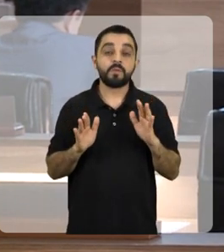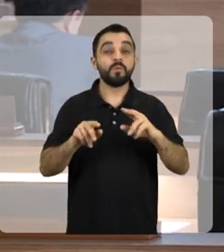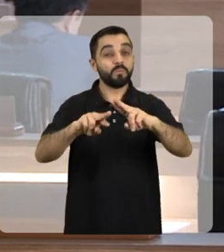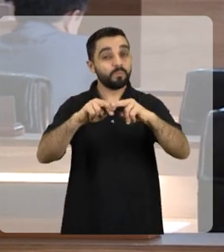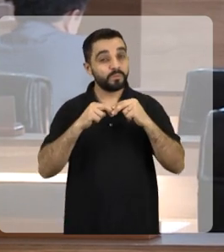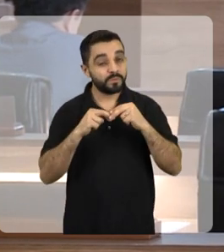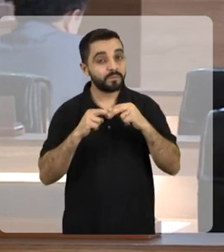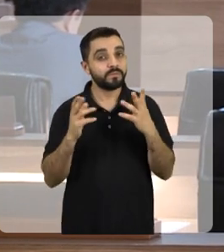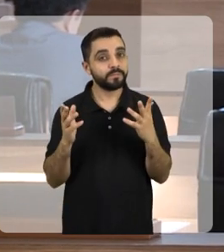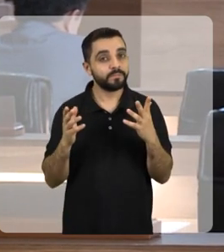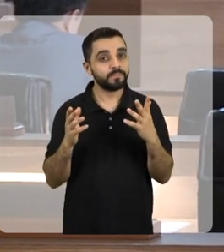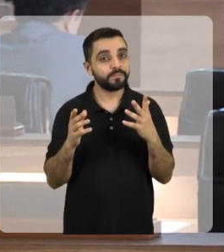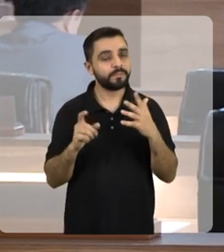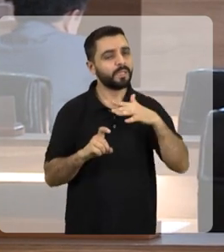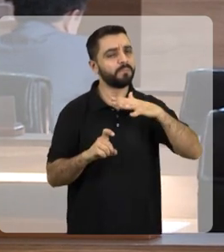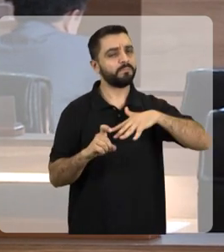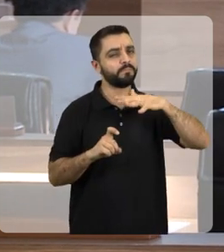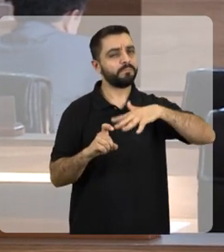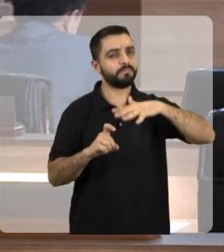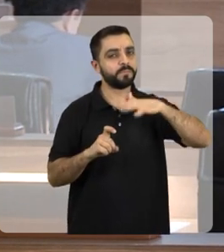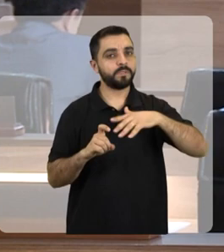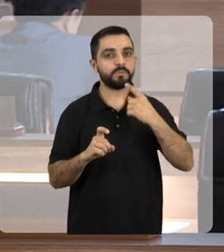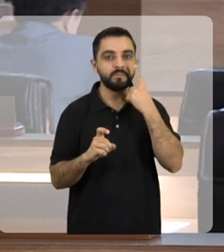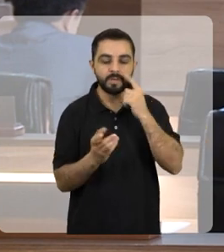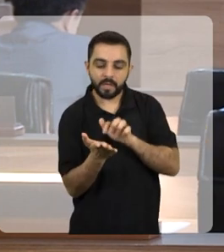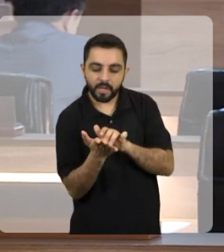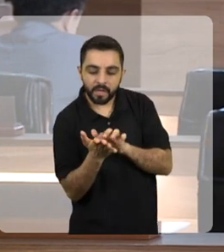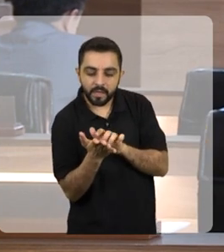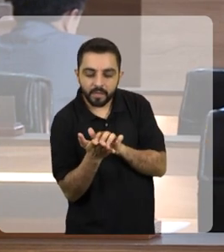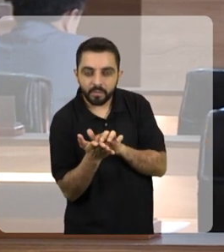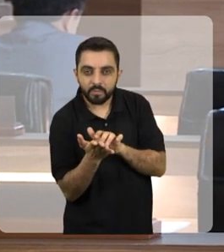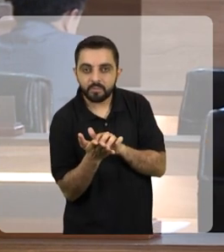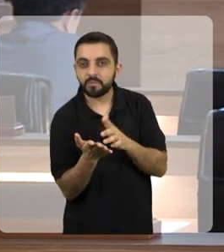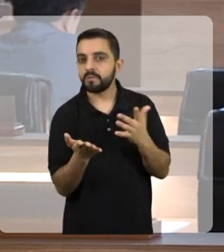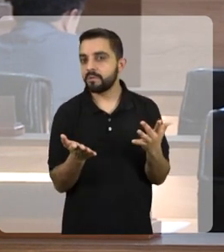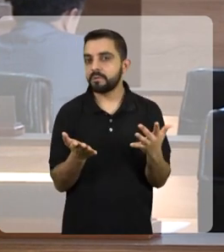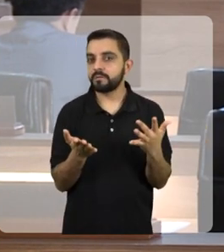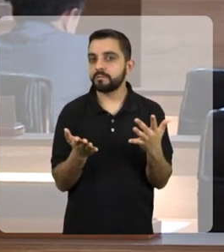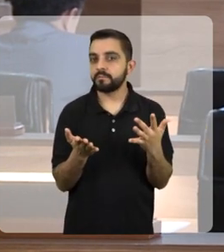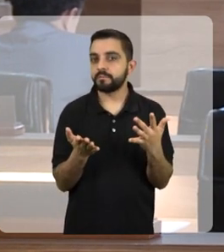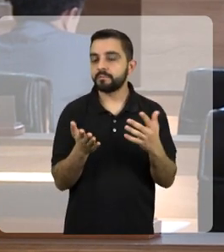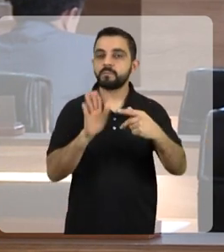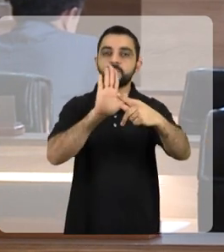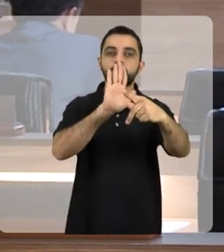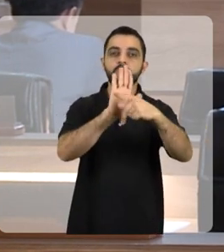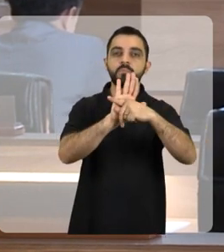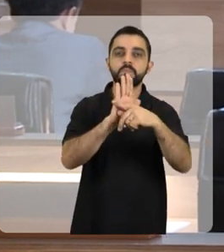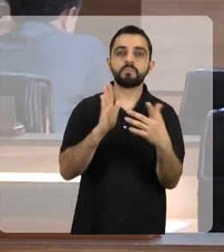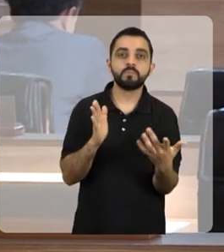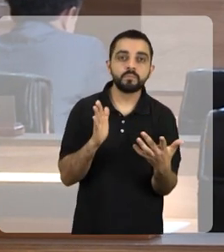mistificador fazer uma matemática, professor Matsuda, aonde